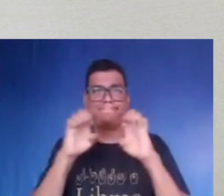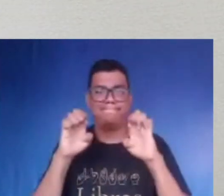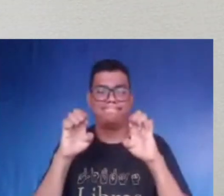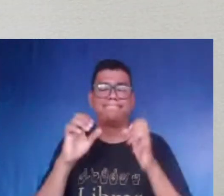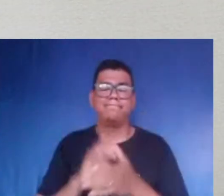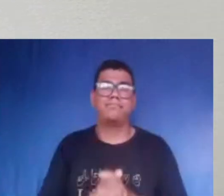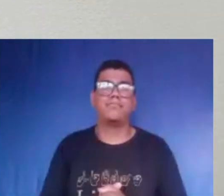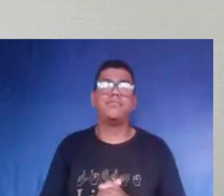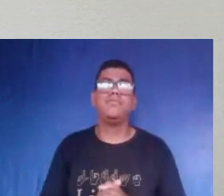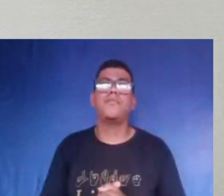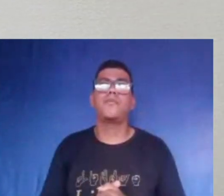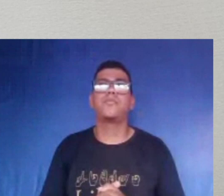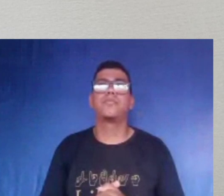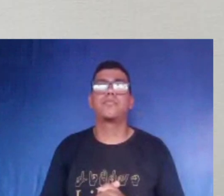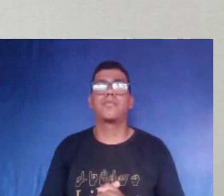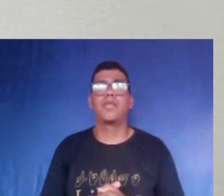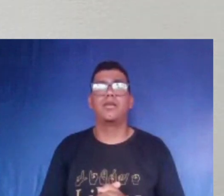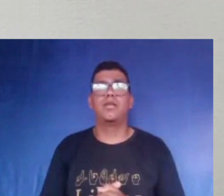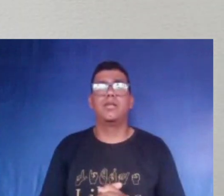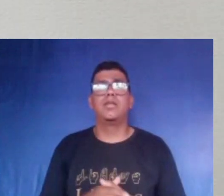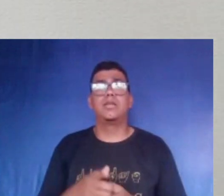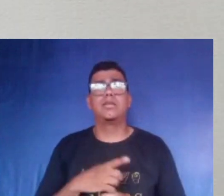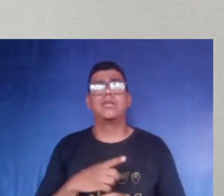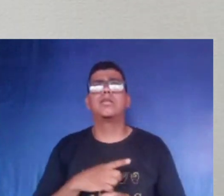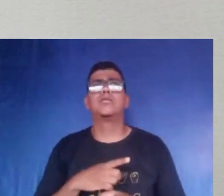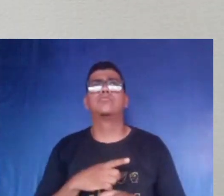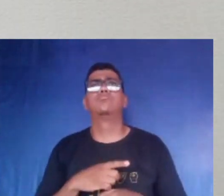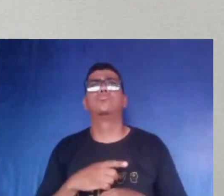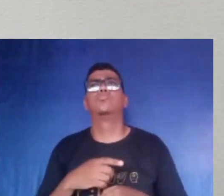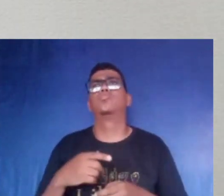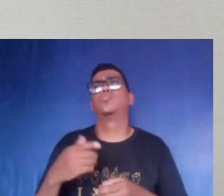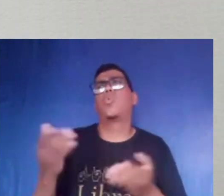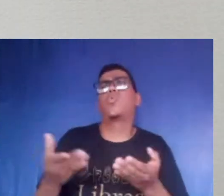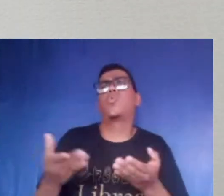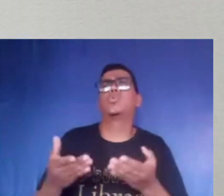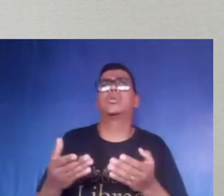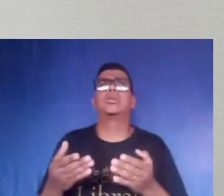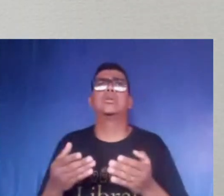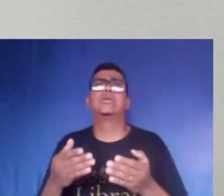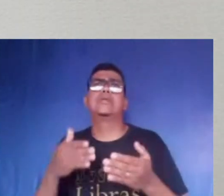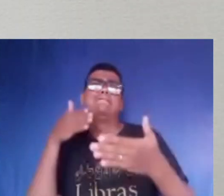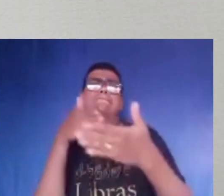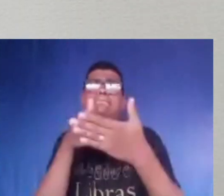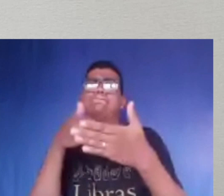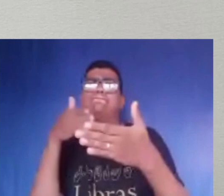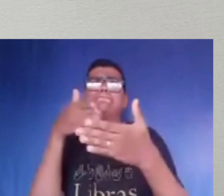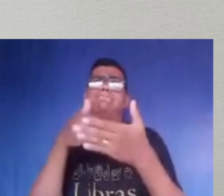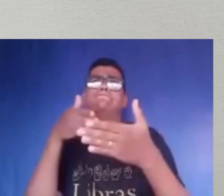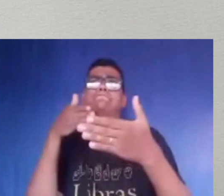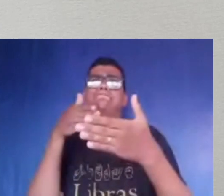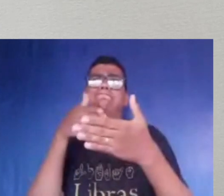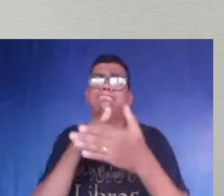são tantas? Como pregar e como levar o amor de Deus com ousadia num período desses? Aí a gente